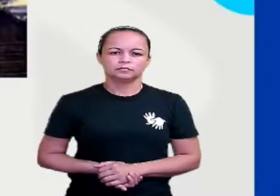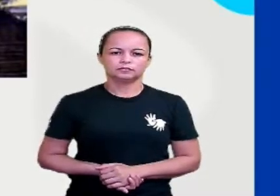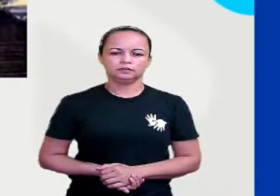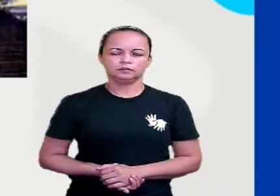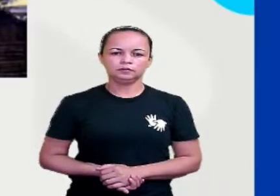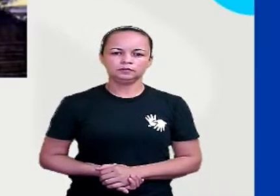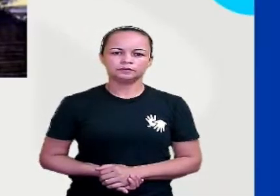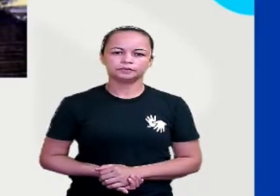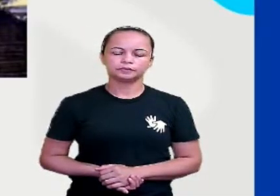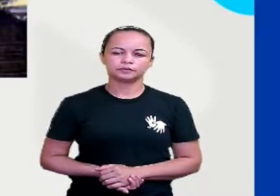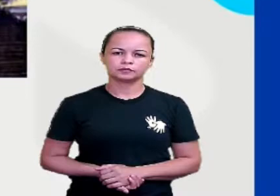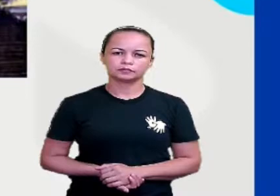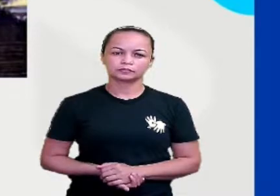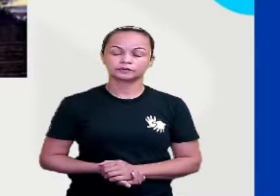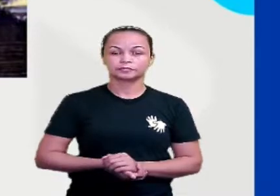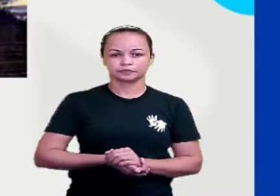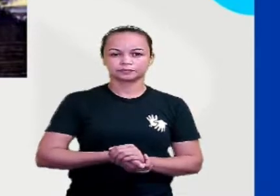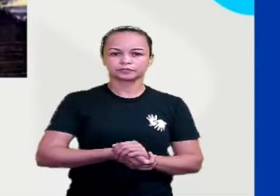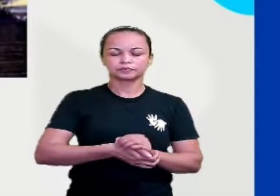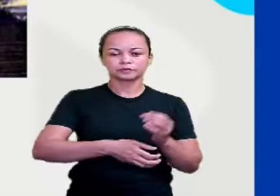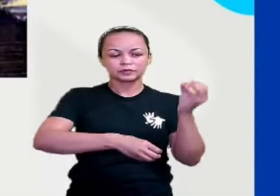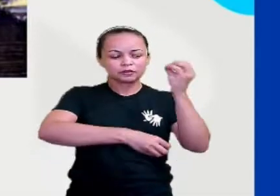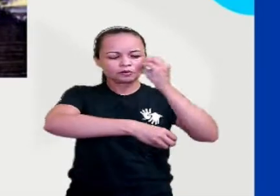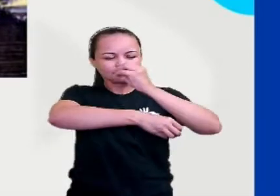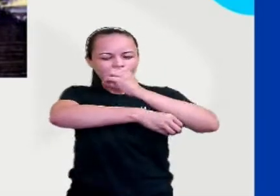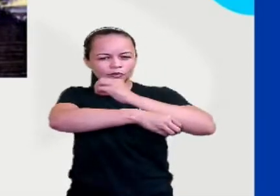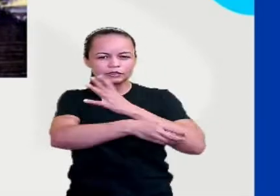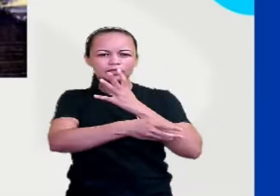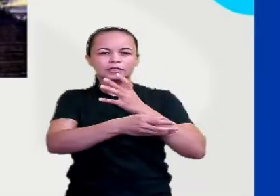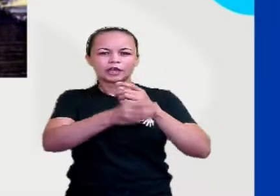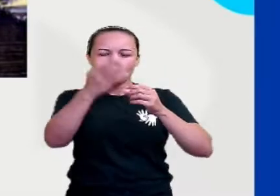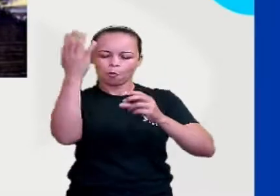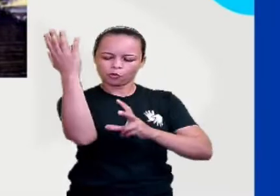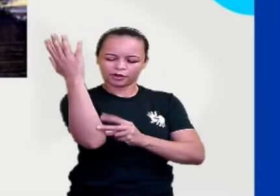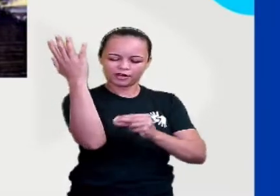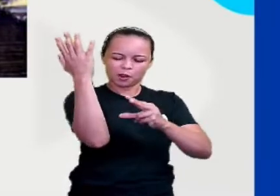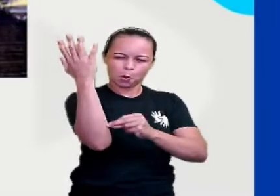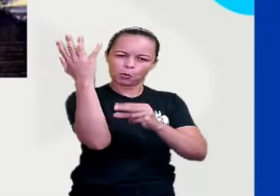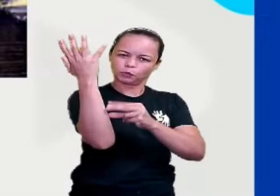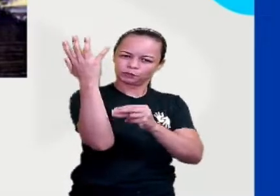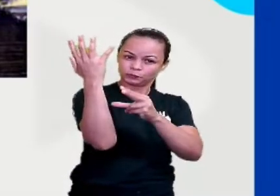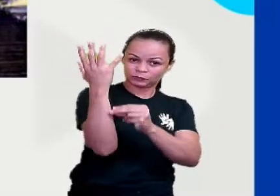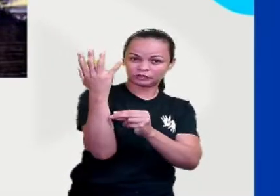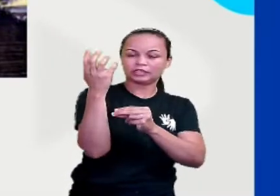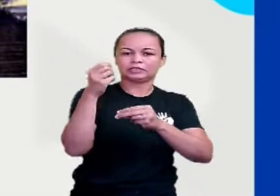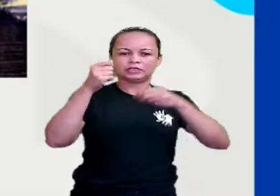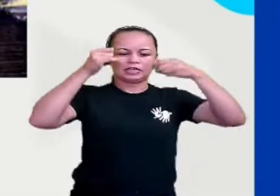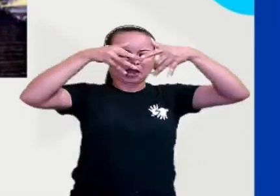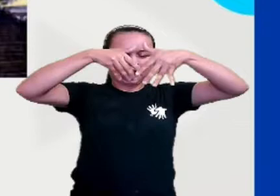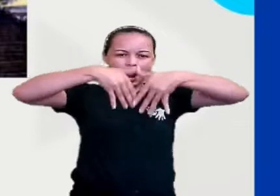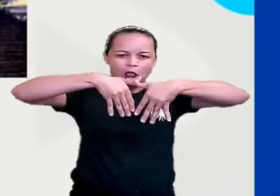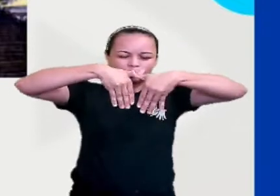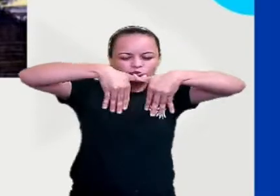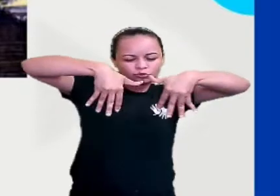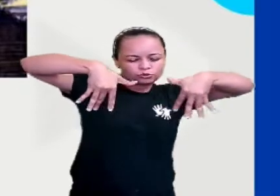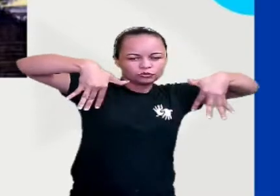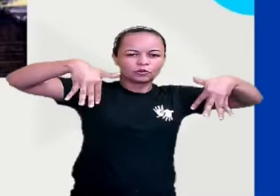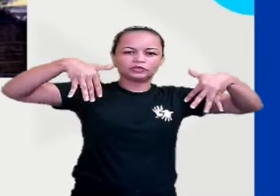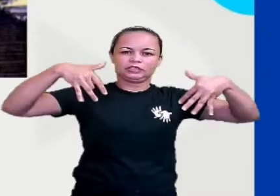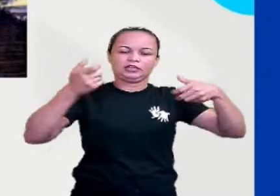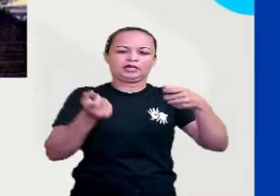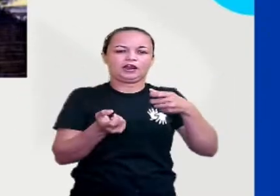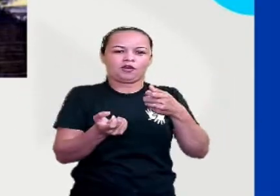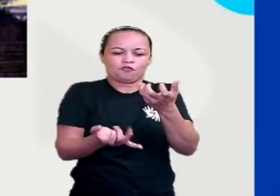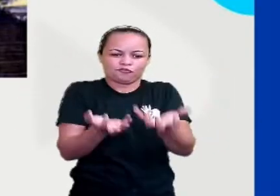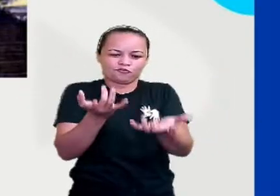O fim do dia, o grilo, a cortina. Um fogo leva o frio embora.